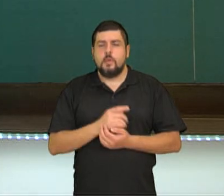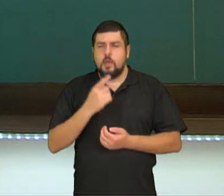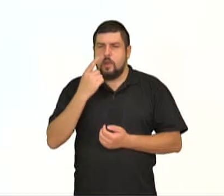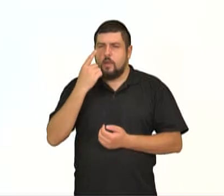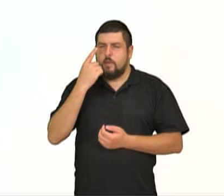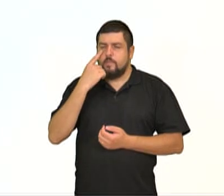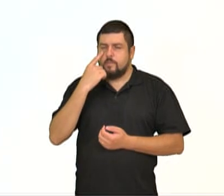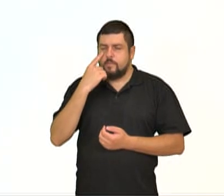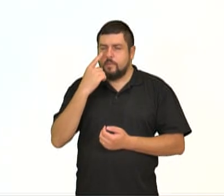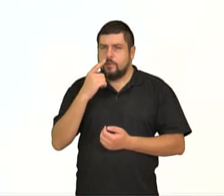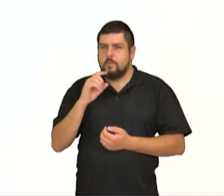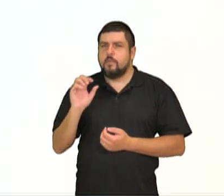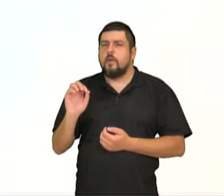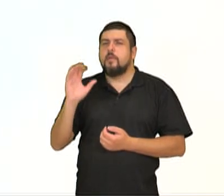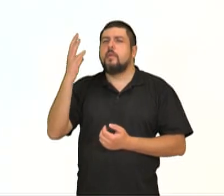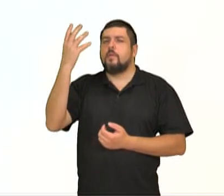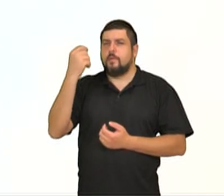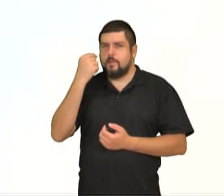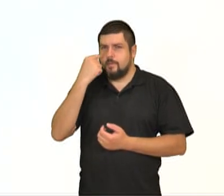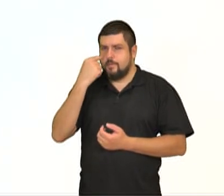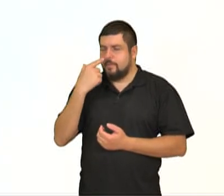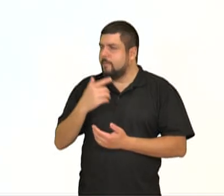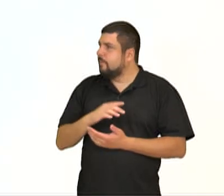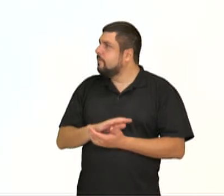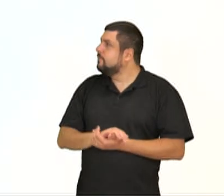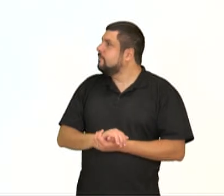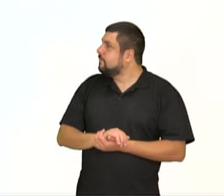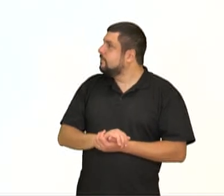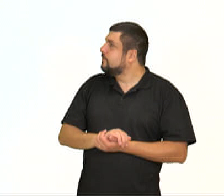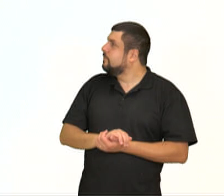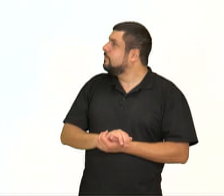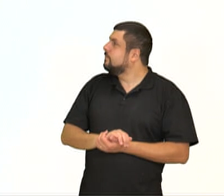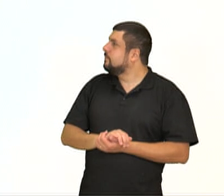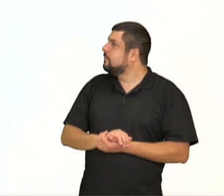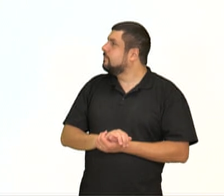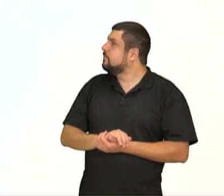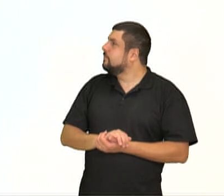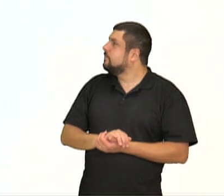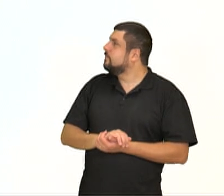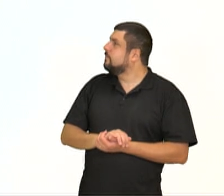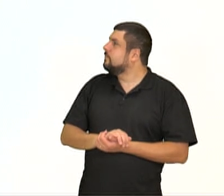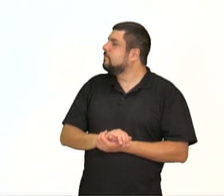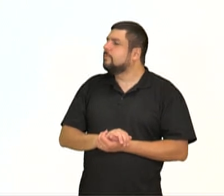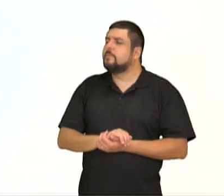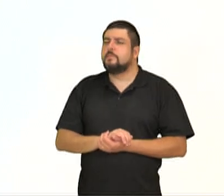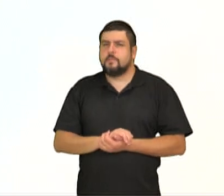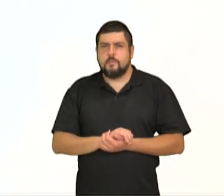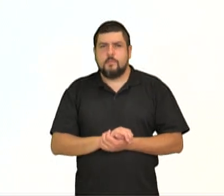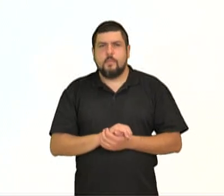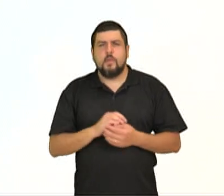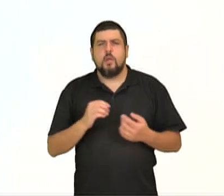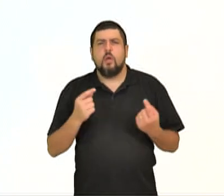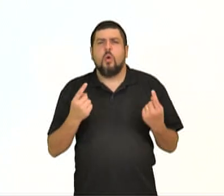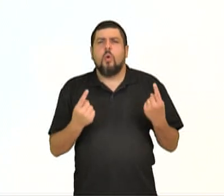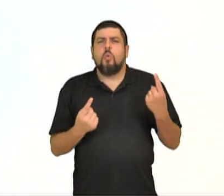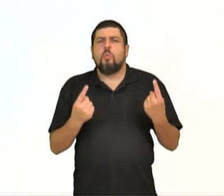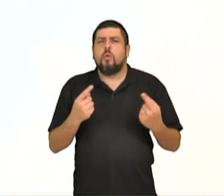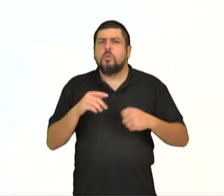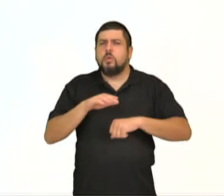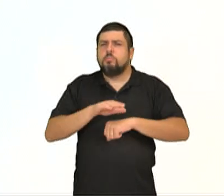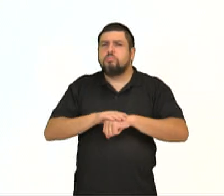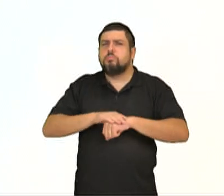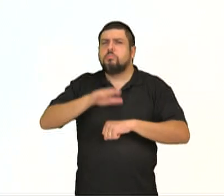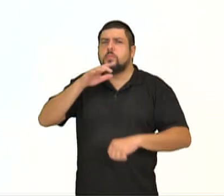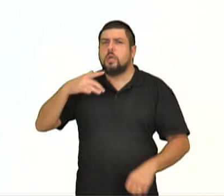nessas duas situações aqui, nessas duas imagens. Qual delas será que é considerada mais saudável